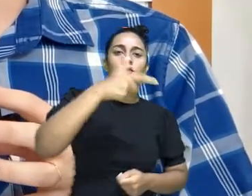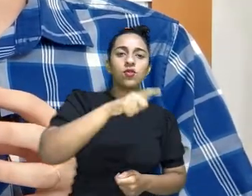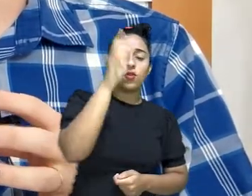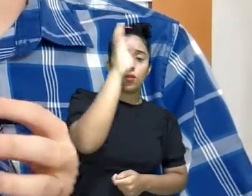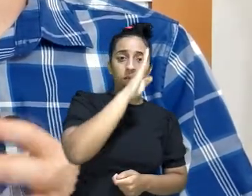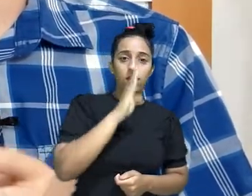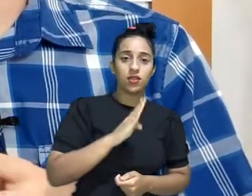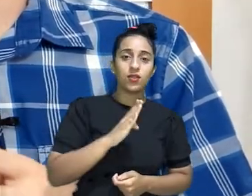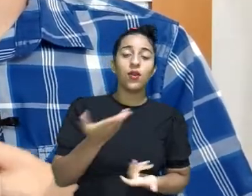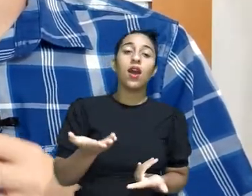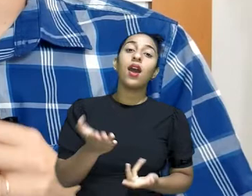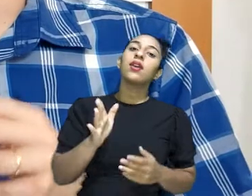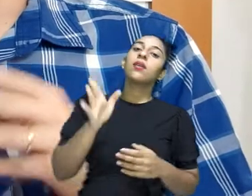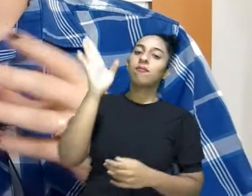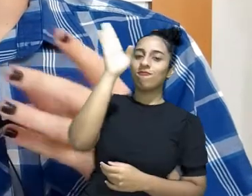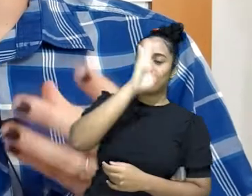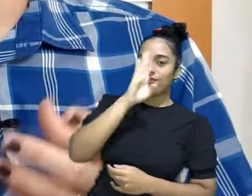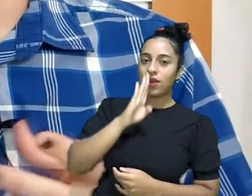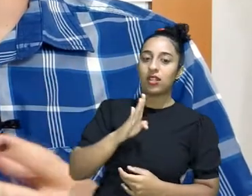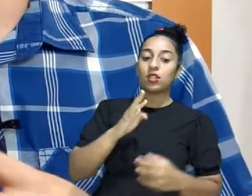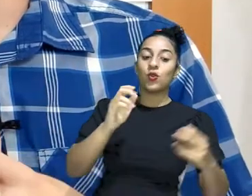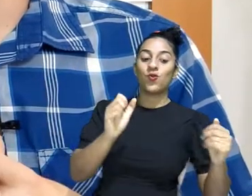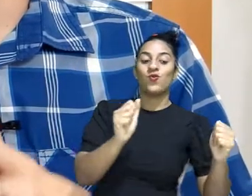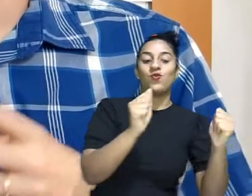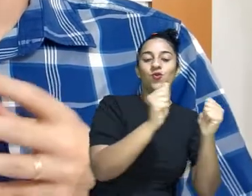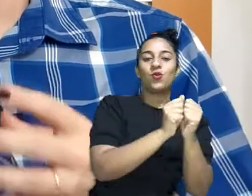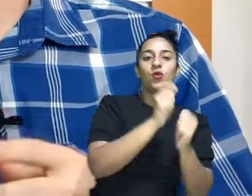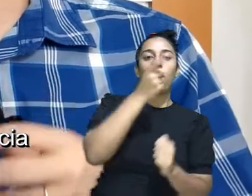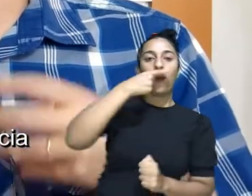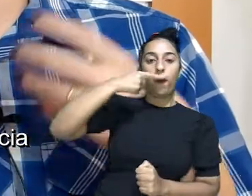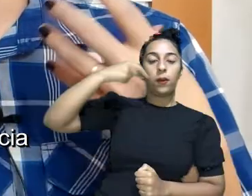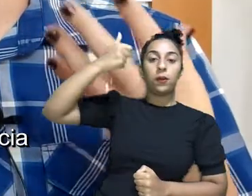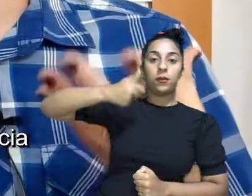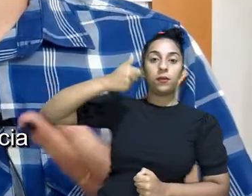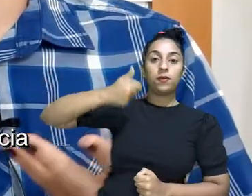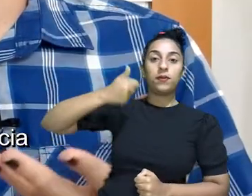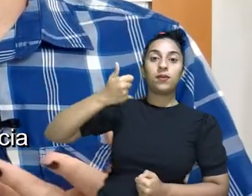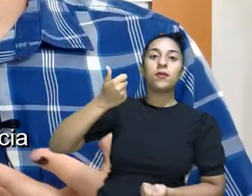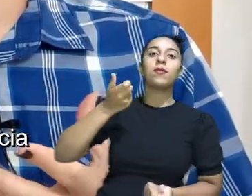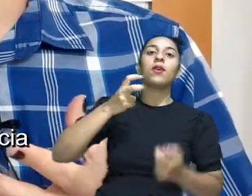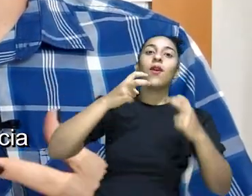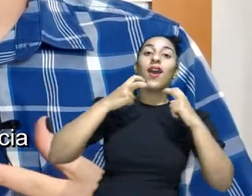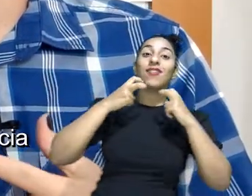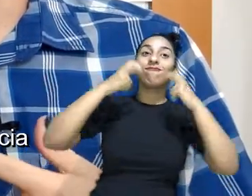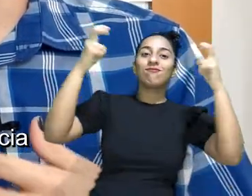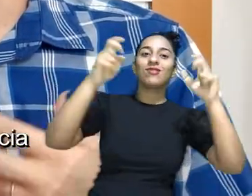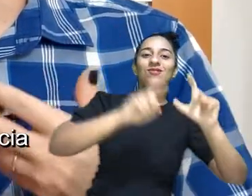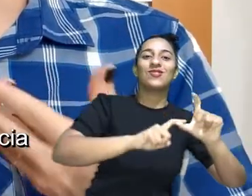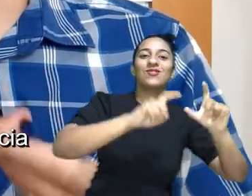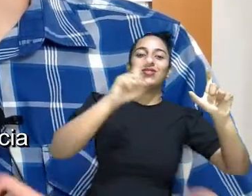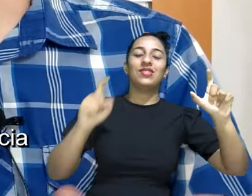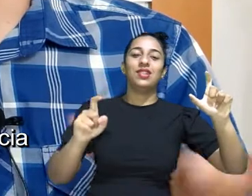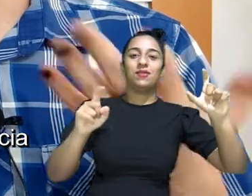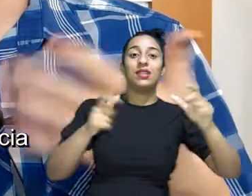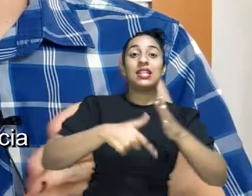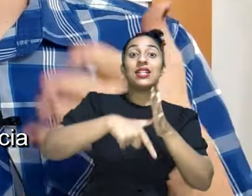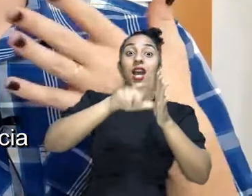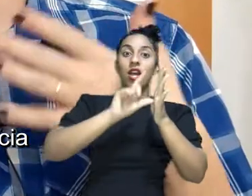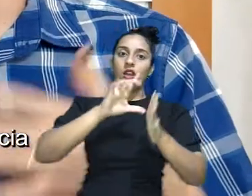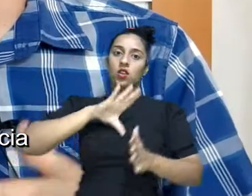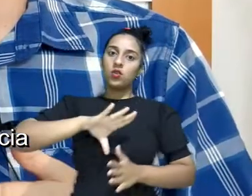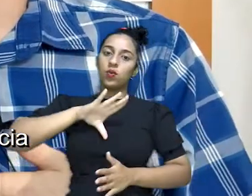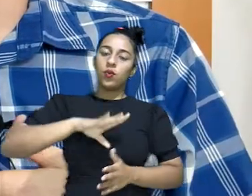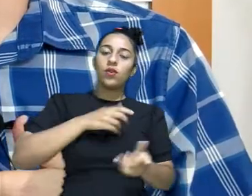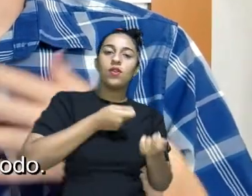que se juntou ao a figura do Dom Pedro primeiro e levou a proclamação da Independência antes